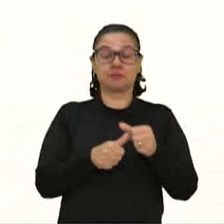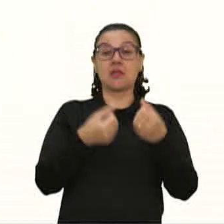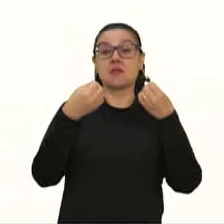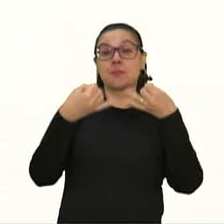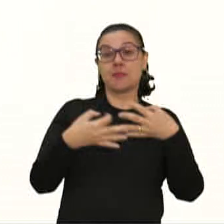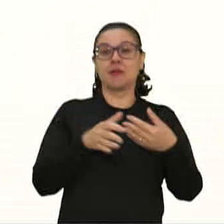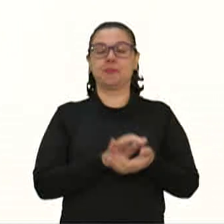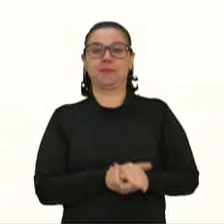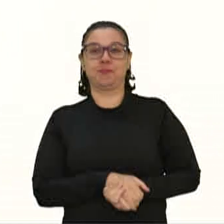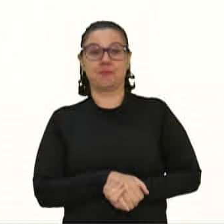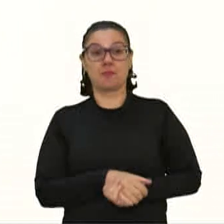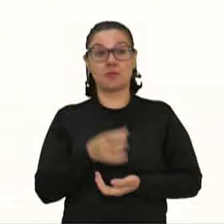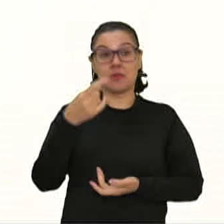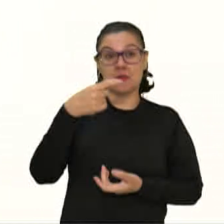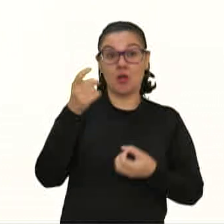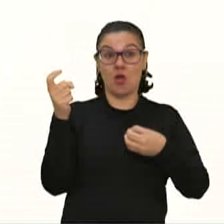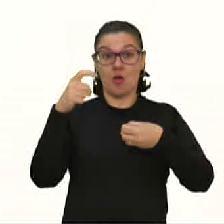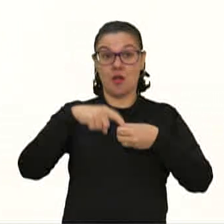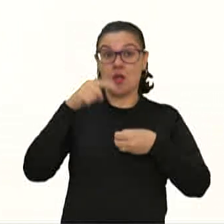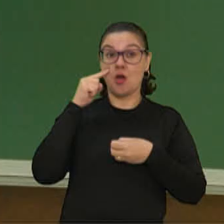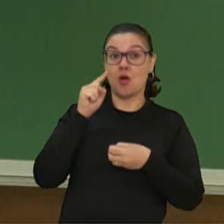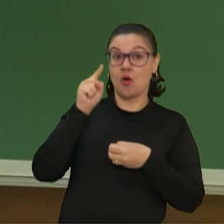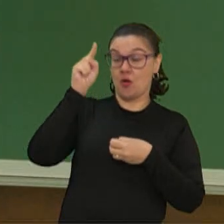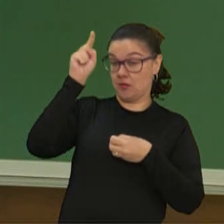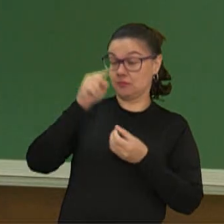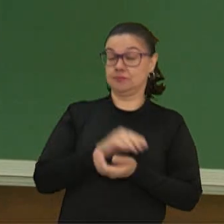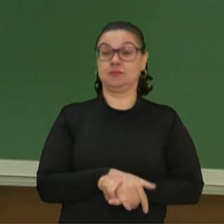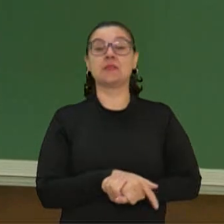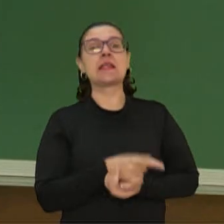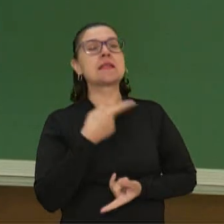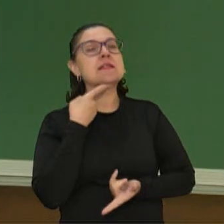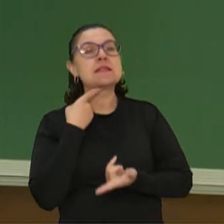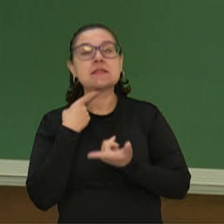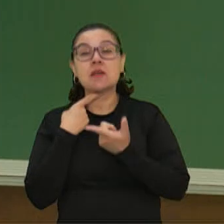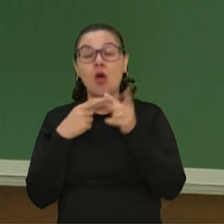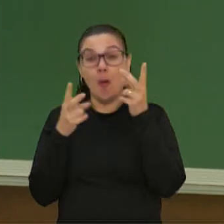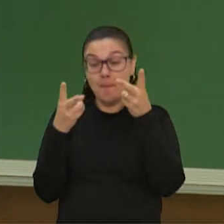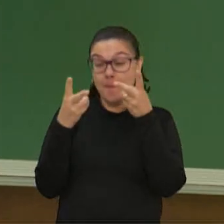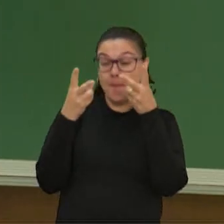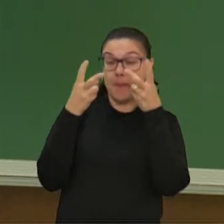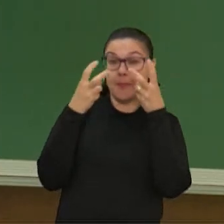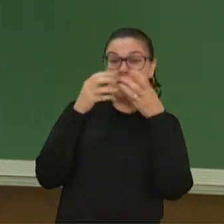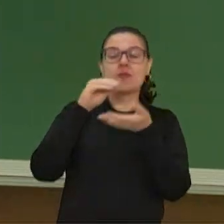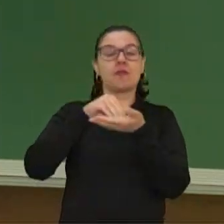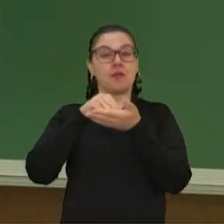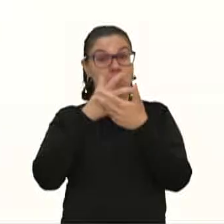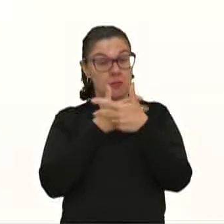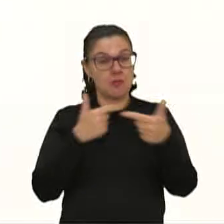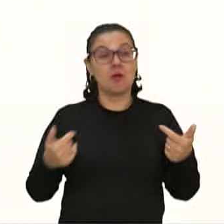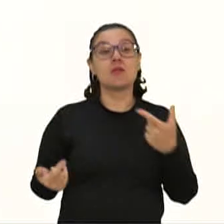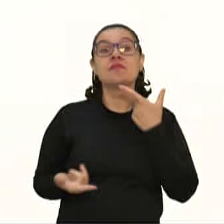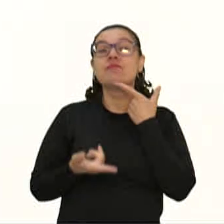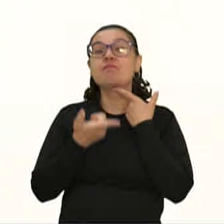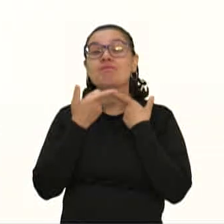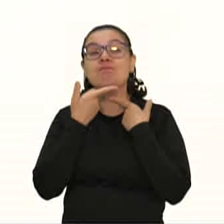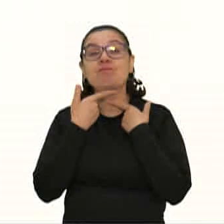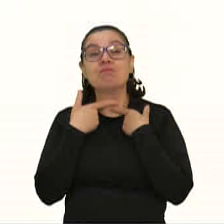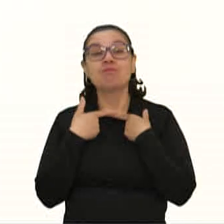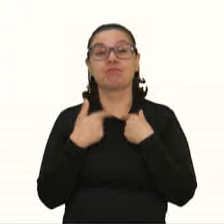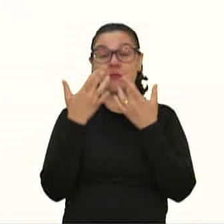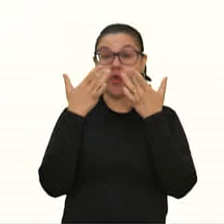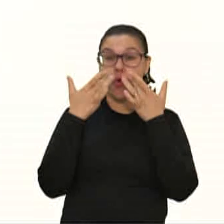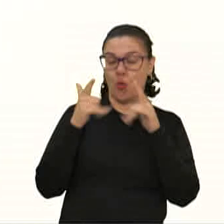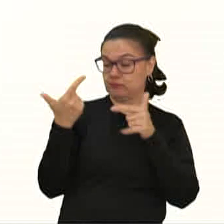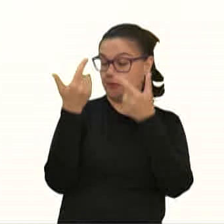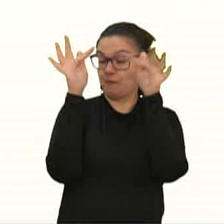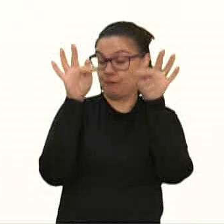empregado? Explique. Volto a reler com vocês o fragmento. Notem que falta coisa aí. Que a sede de ouro é